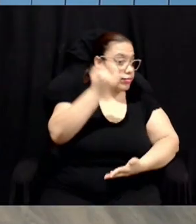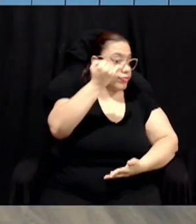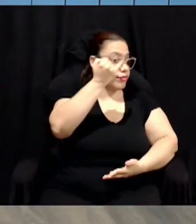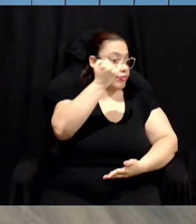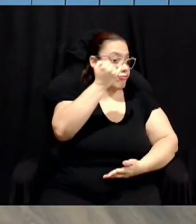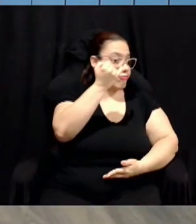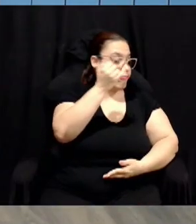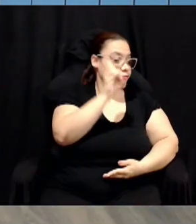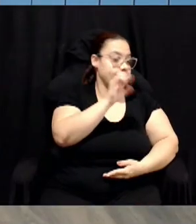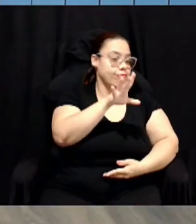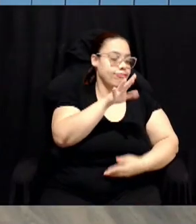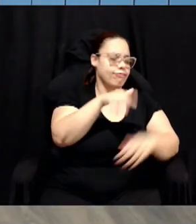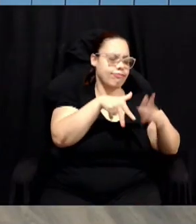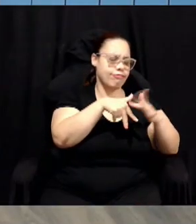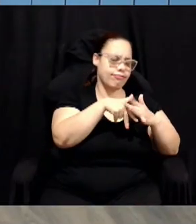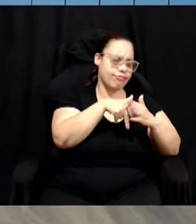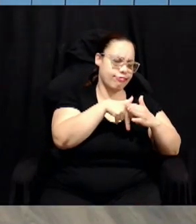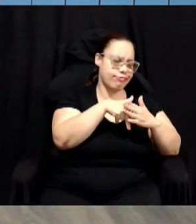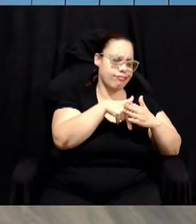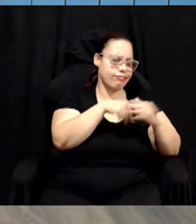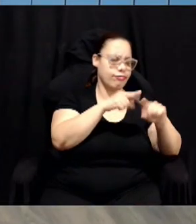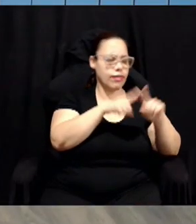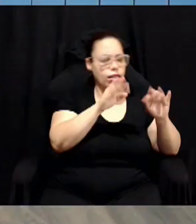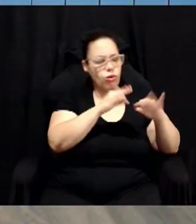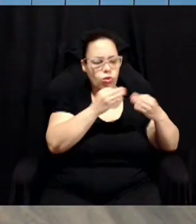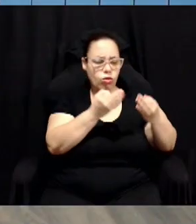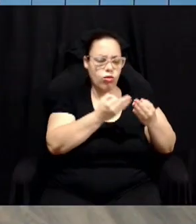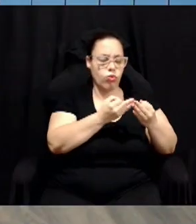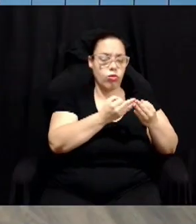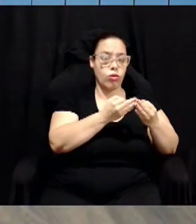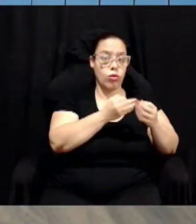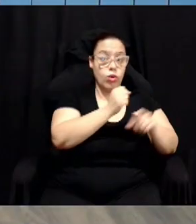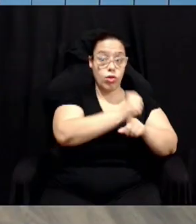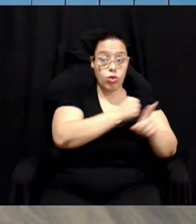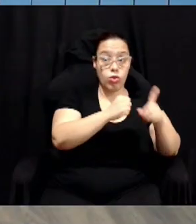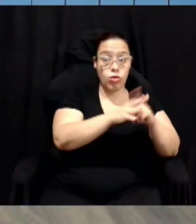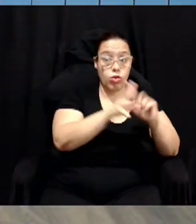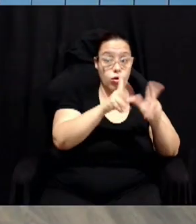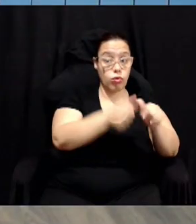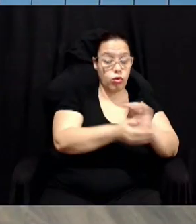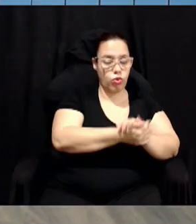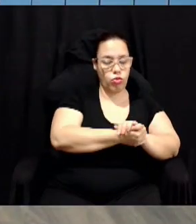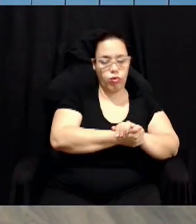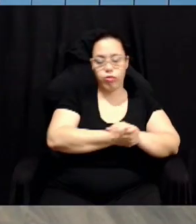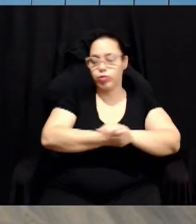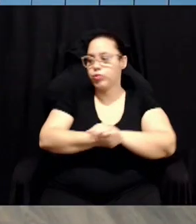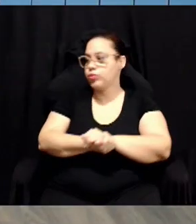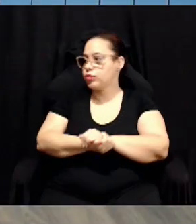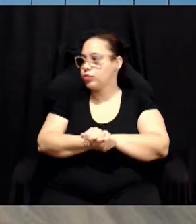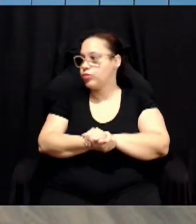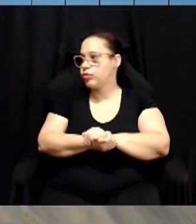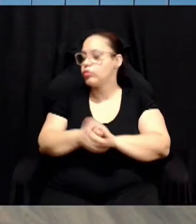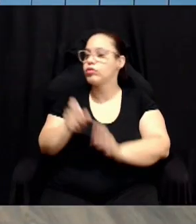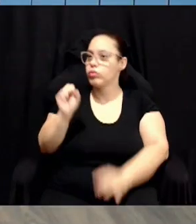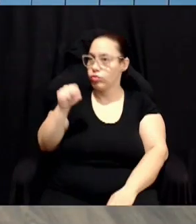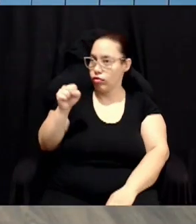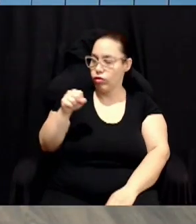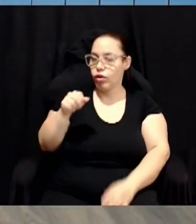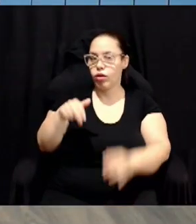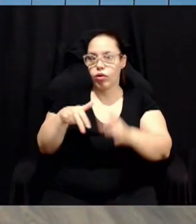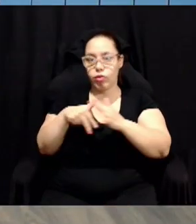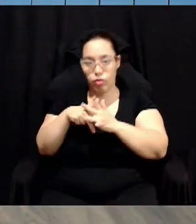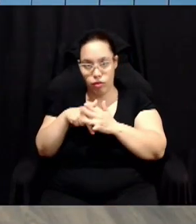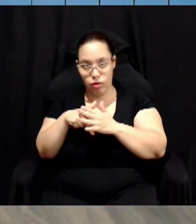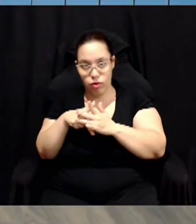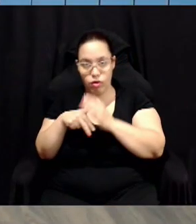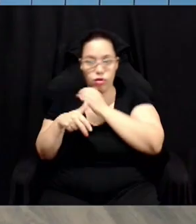para os pacientes, mas para os familiares, né, para a sociedade como um todo. Sim, para os pacientes é para poder ter mais